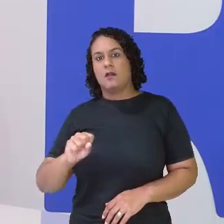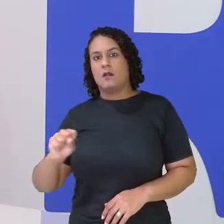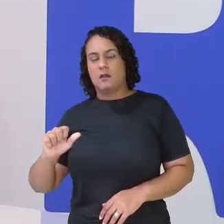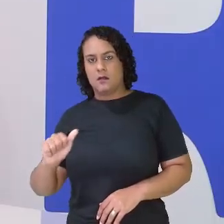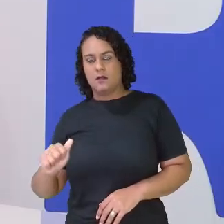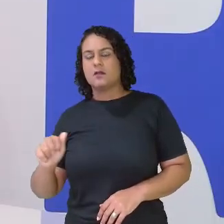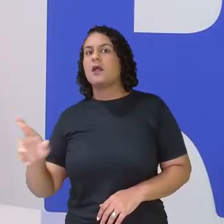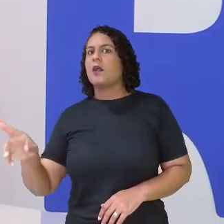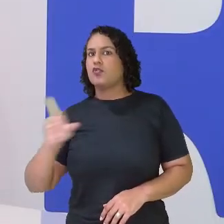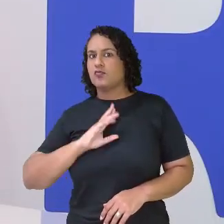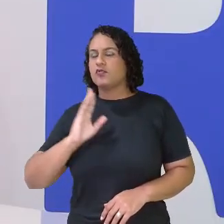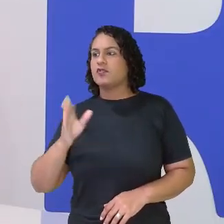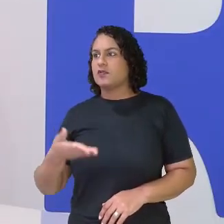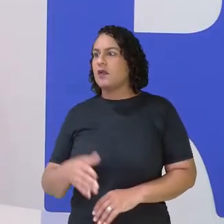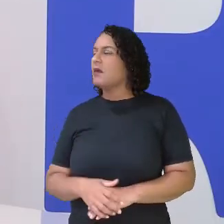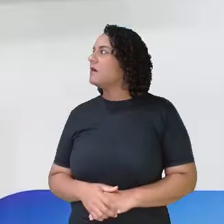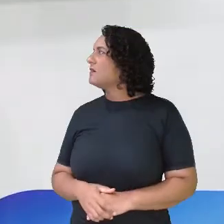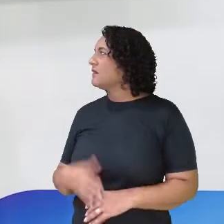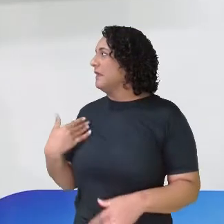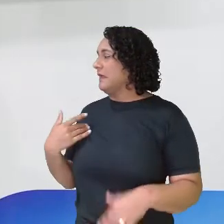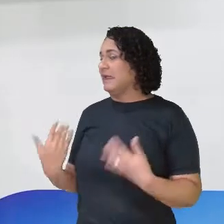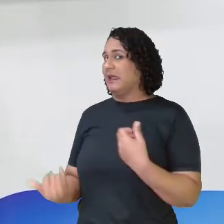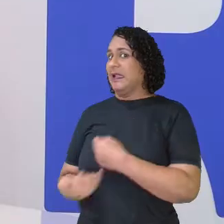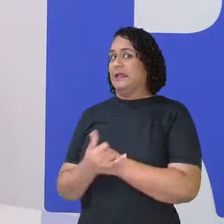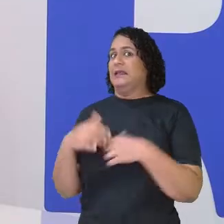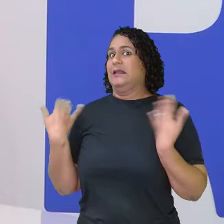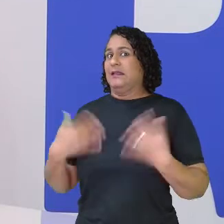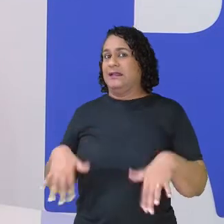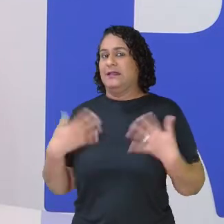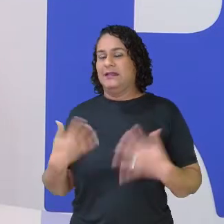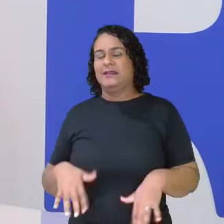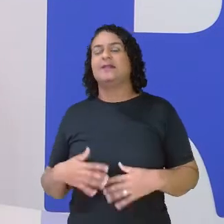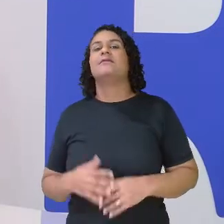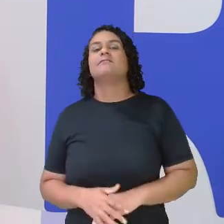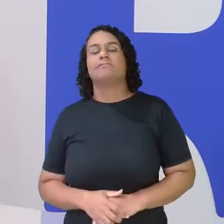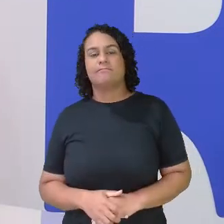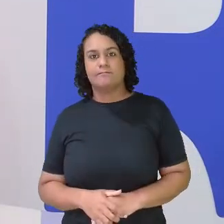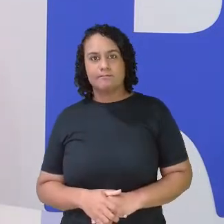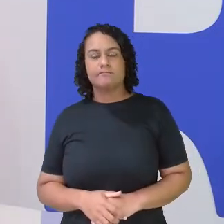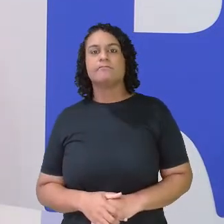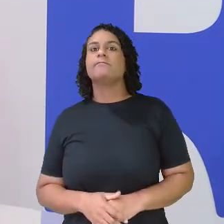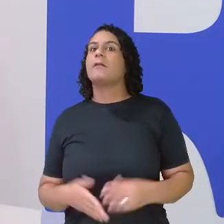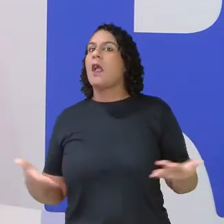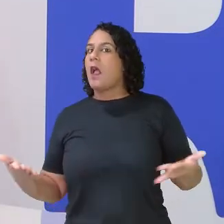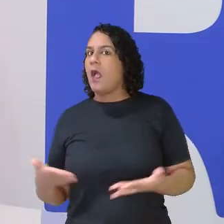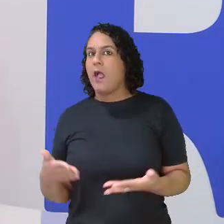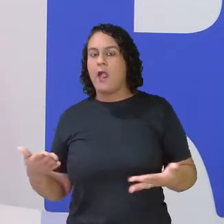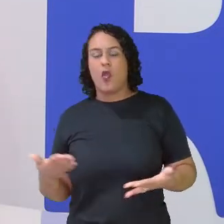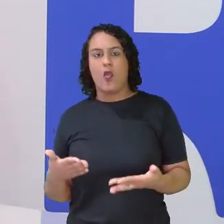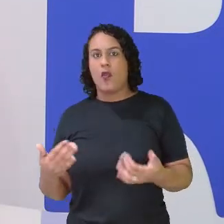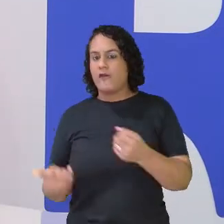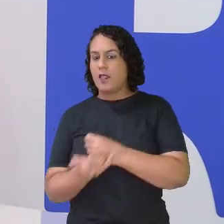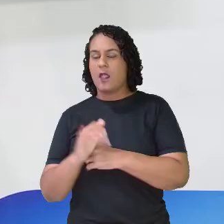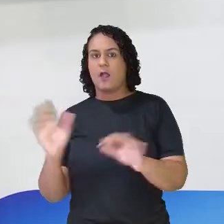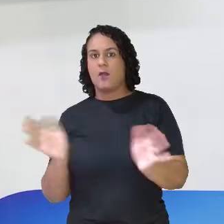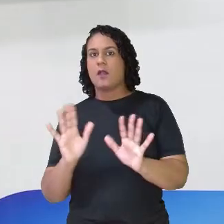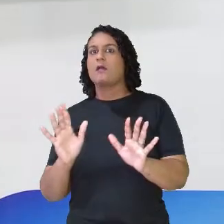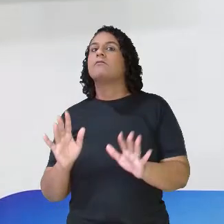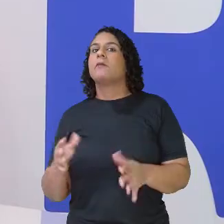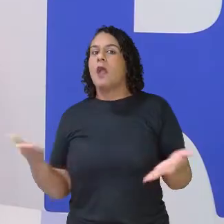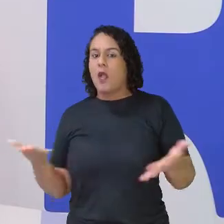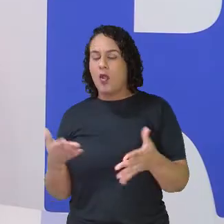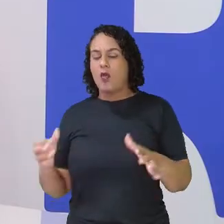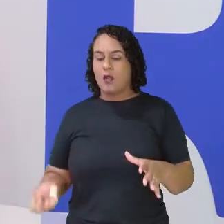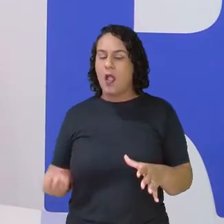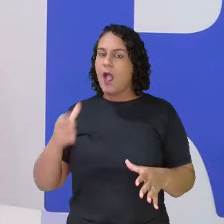respondeu. Que falou que a Chinela ia cantar? Foi Larissa, ela já respondeu. Dessa vez não vai cantar não, porque ela disse que dá para encher ela,